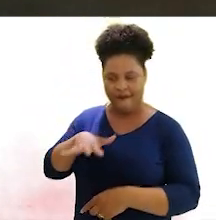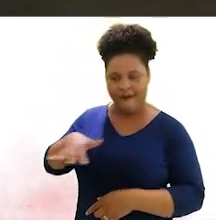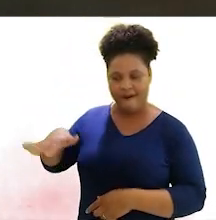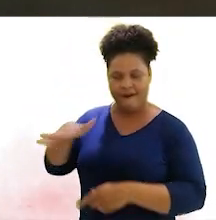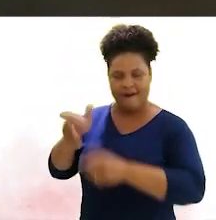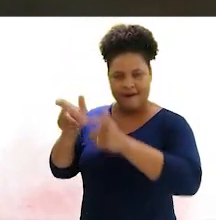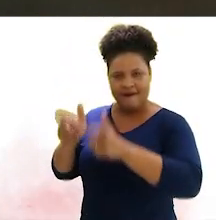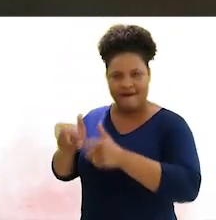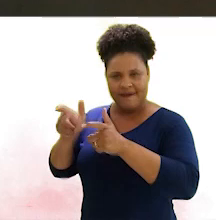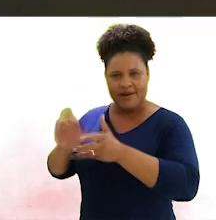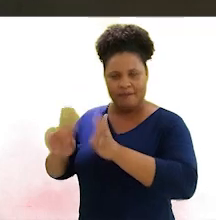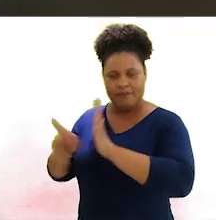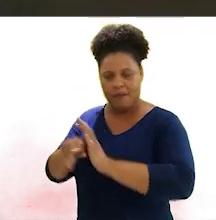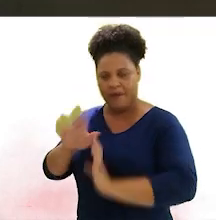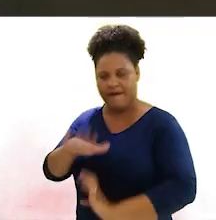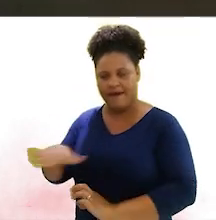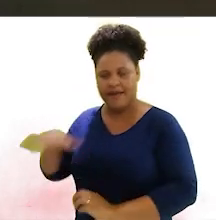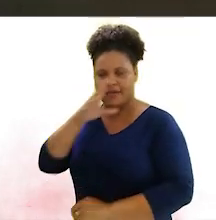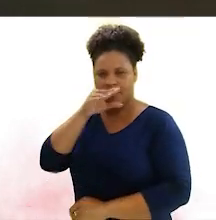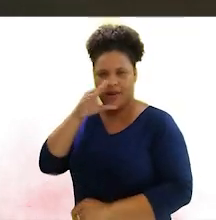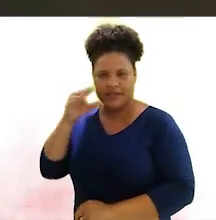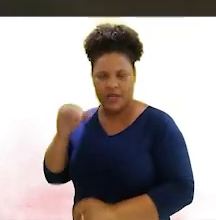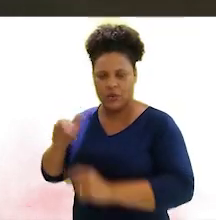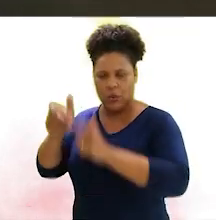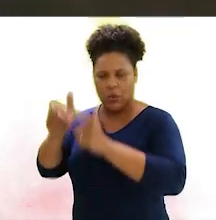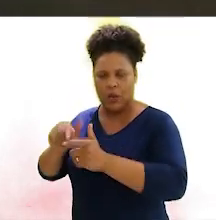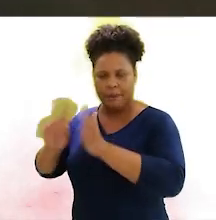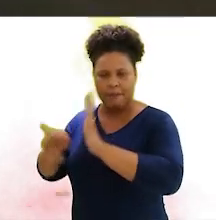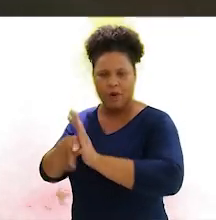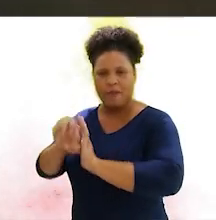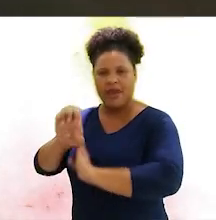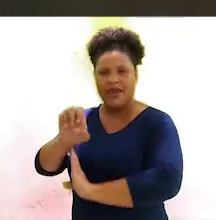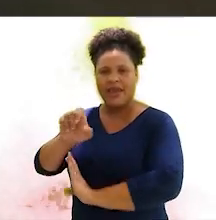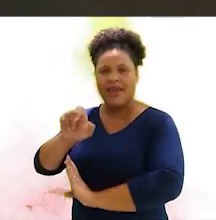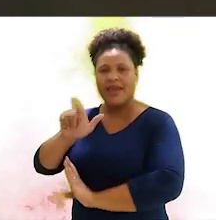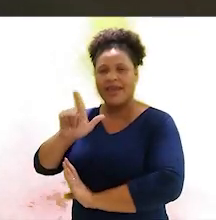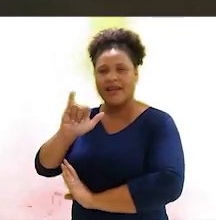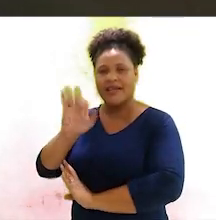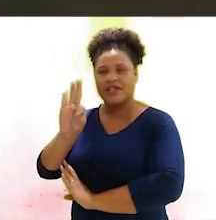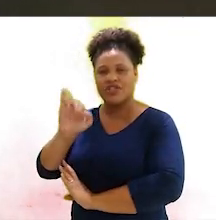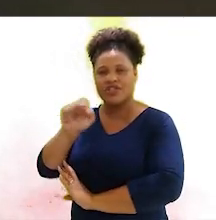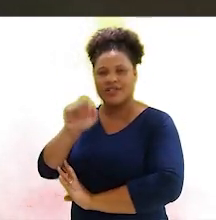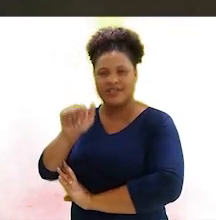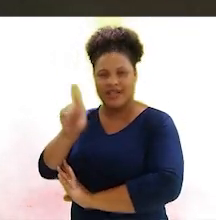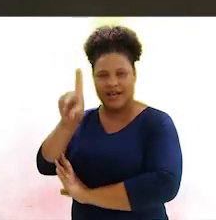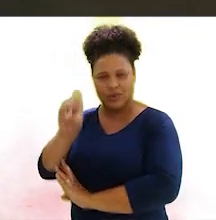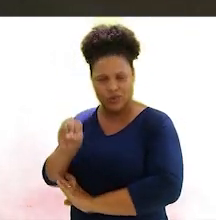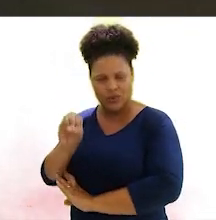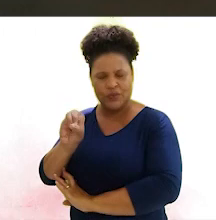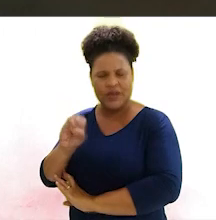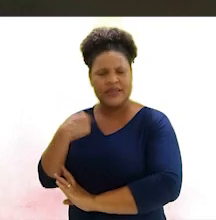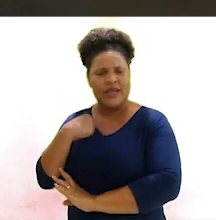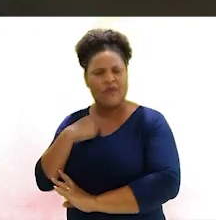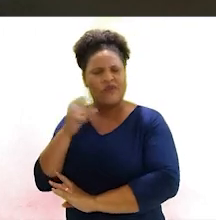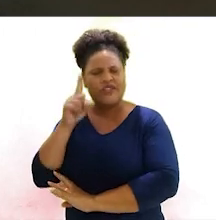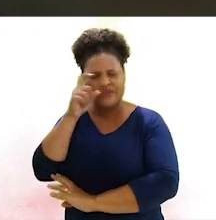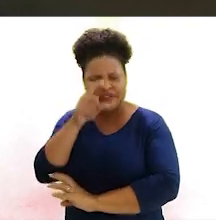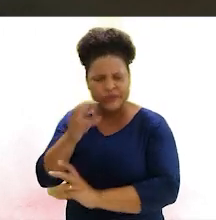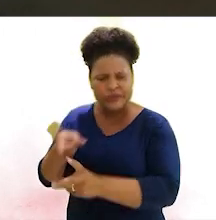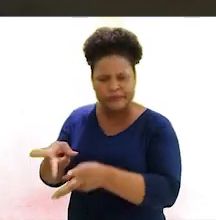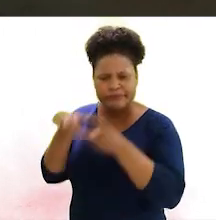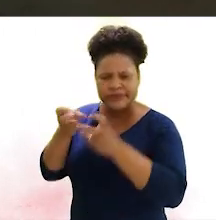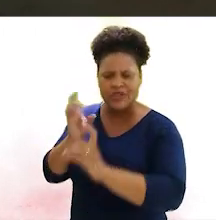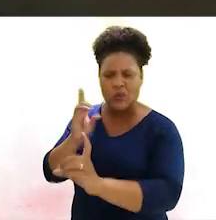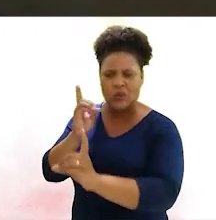adolescência Então para mim foi muito difícil encontrar pessoas que pensavam como eu que se assemelhavam fisicamente em